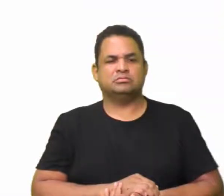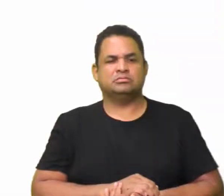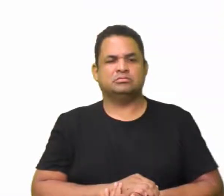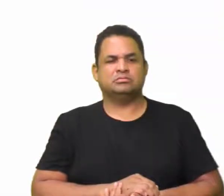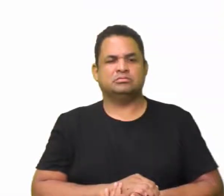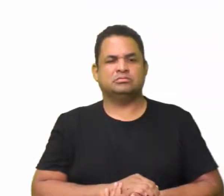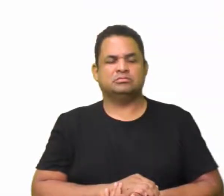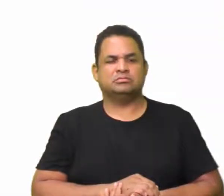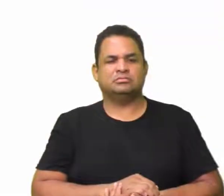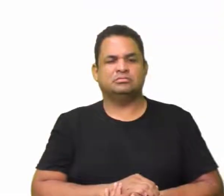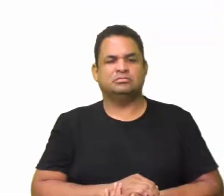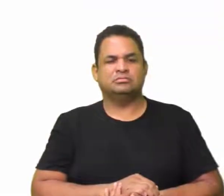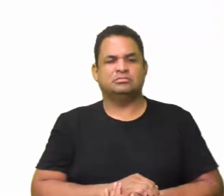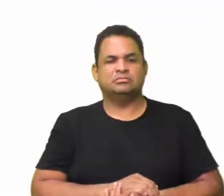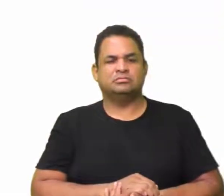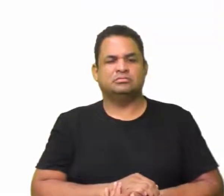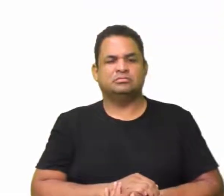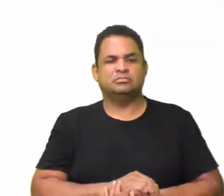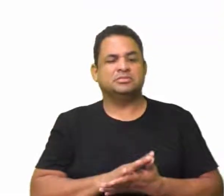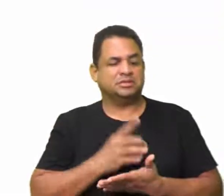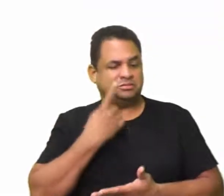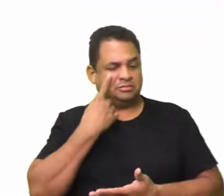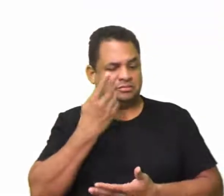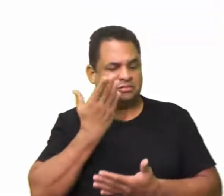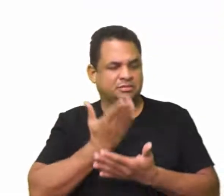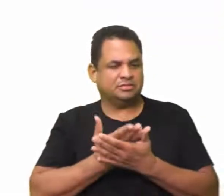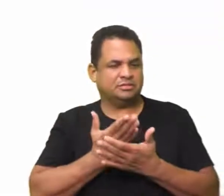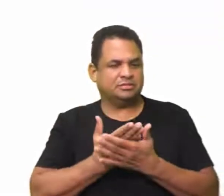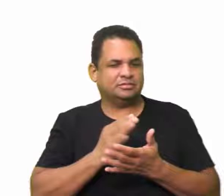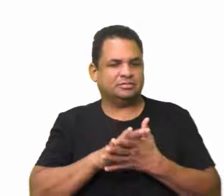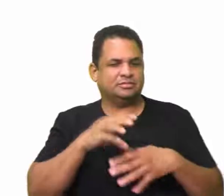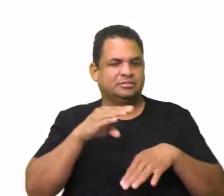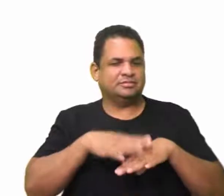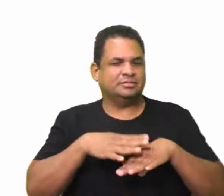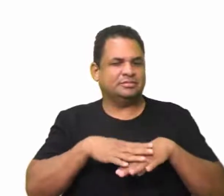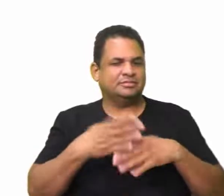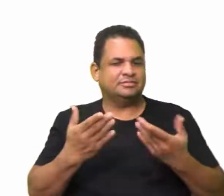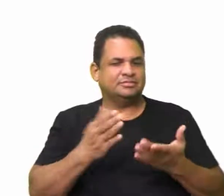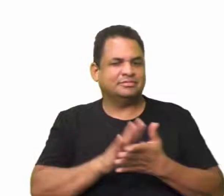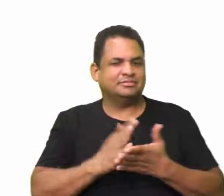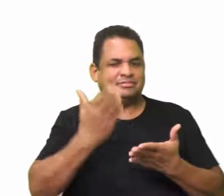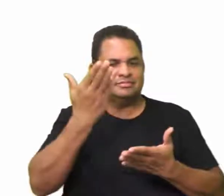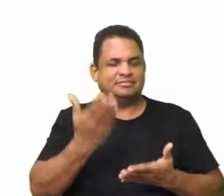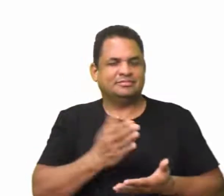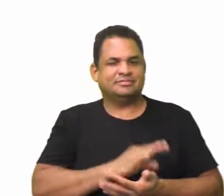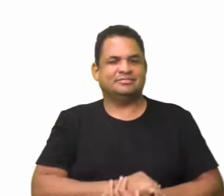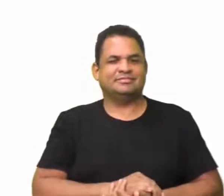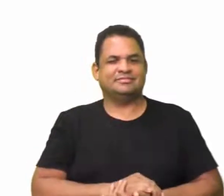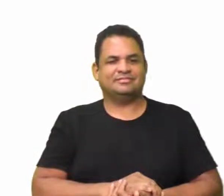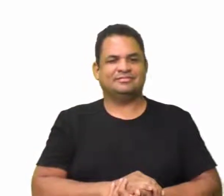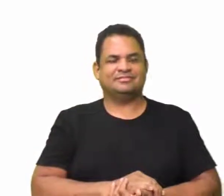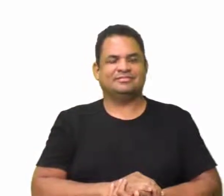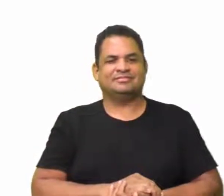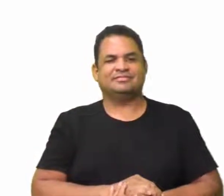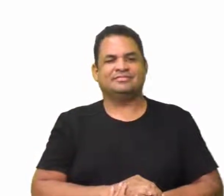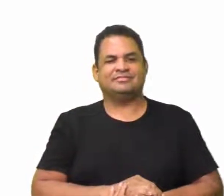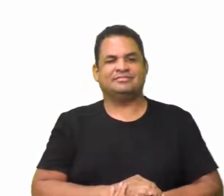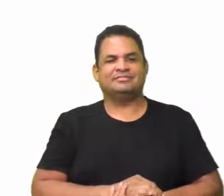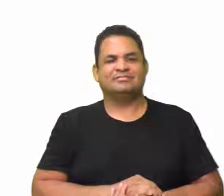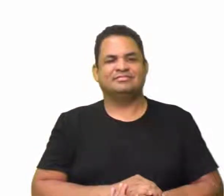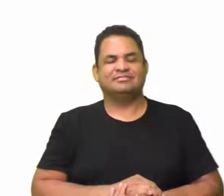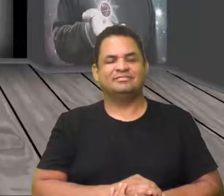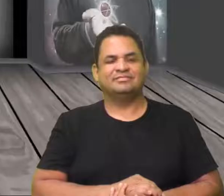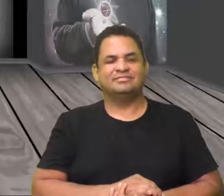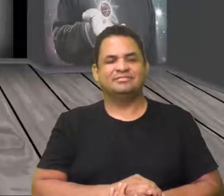mudando. Então, eu acho que eu vi isso nas aulas de matemática, isso é bem interessante, assim, fica uma questão só, bem legal. Dá mais trabalho.